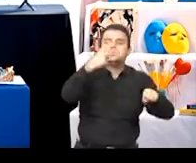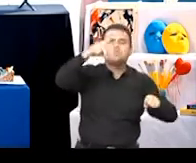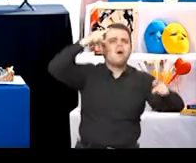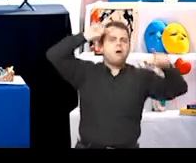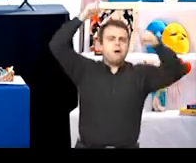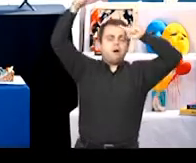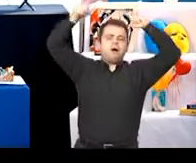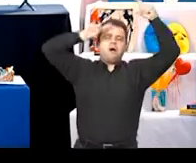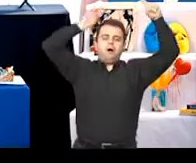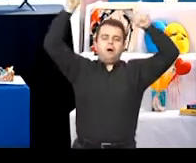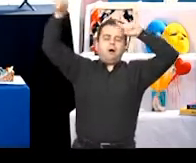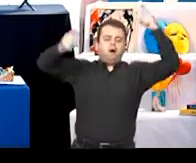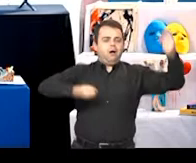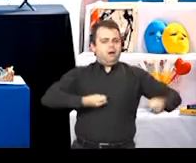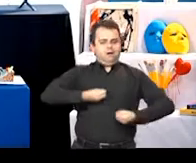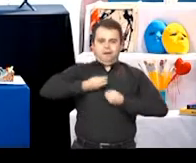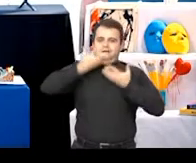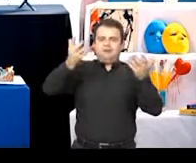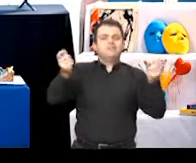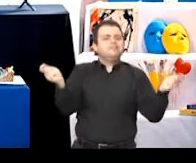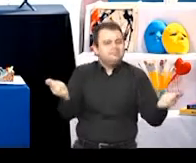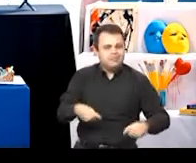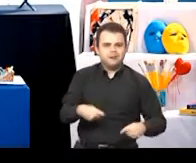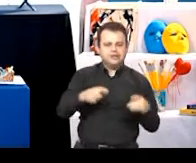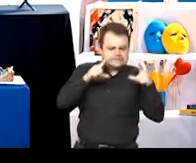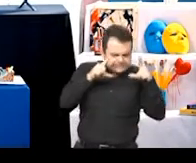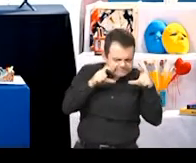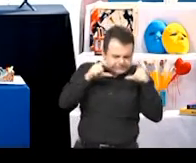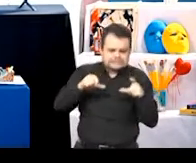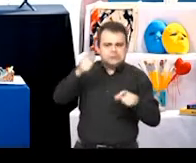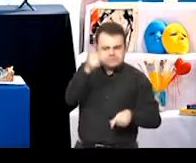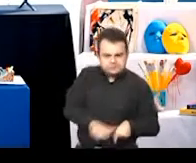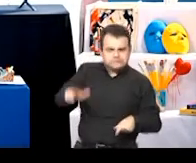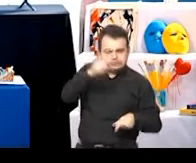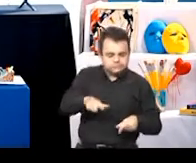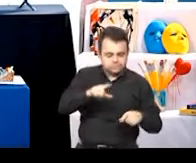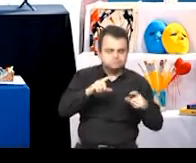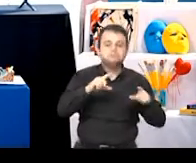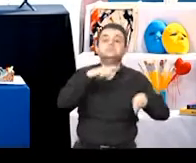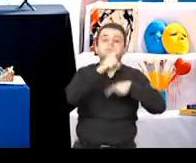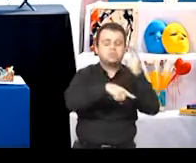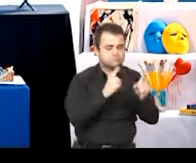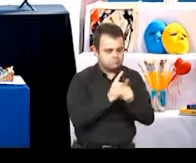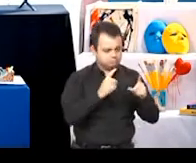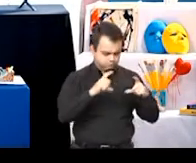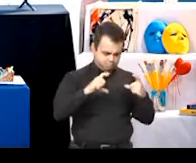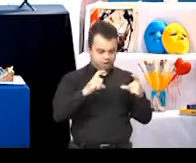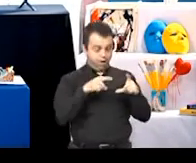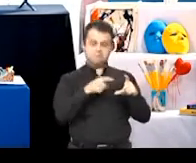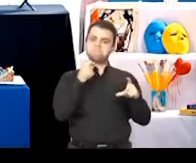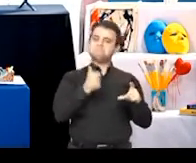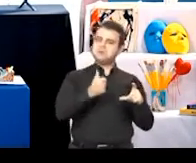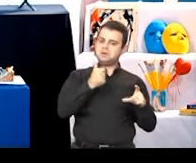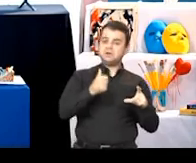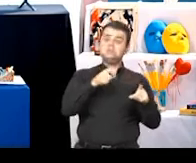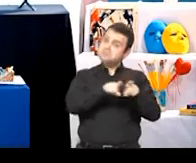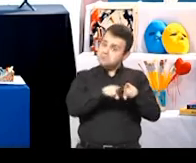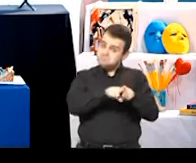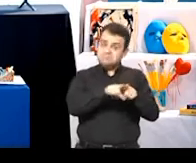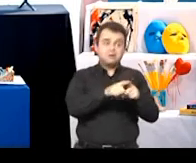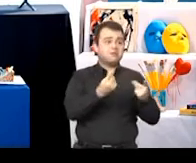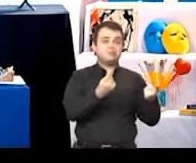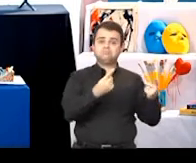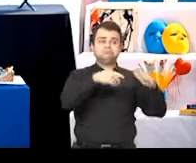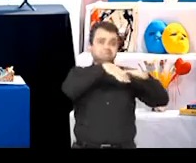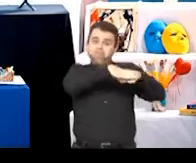sua imaginação e criatividade. Faça várias vezes até conseguir um resultado interessante. Crie uma galeria e guarde